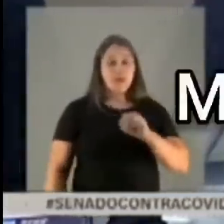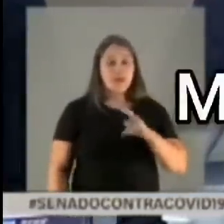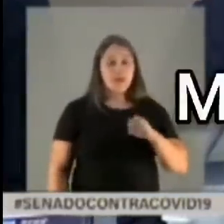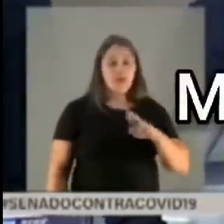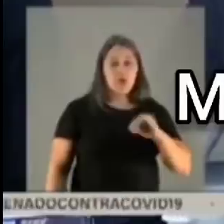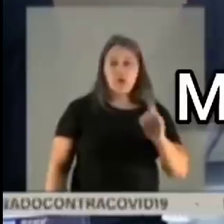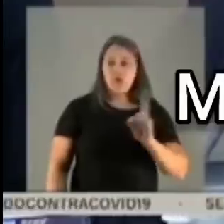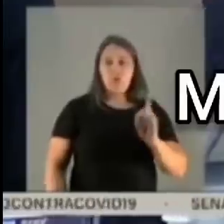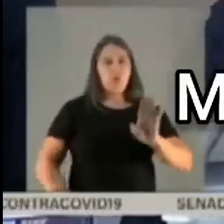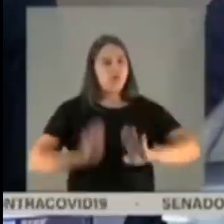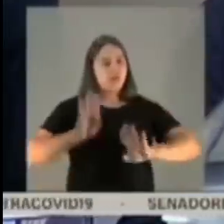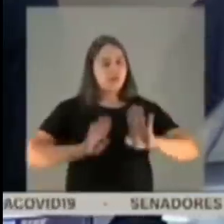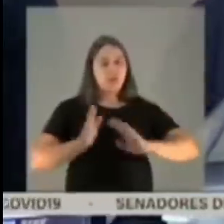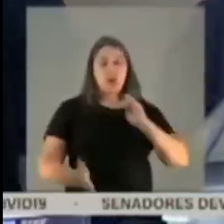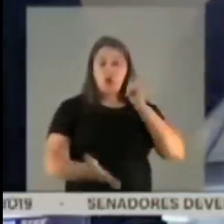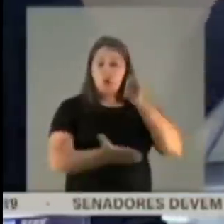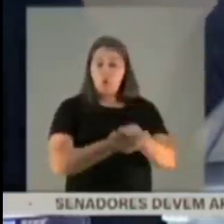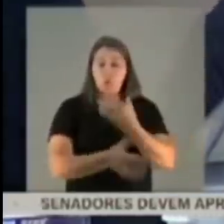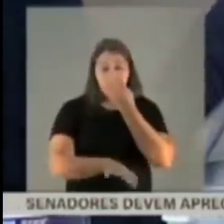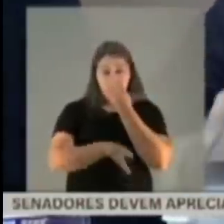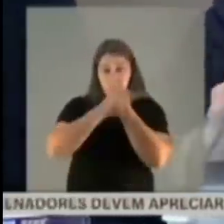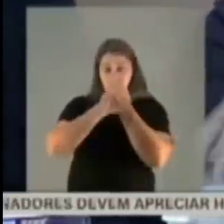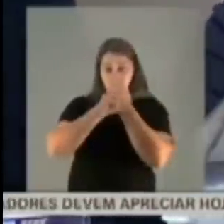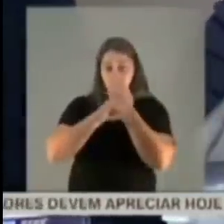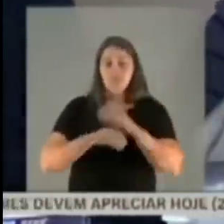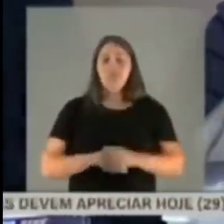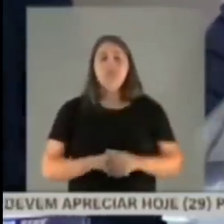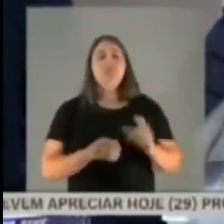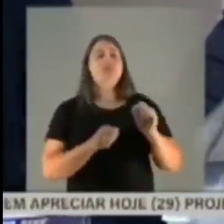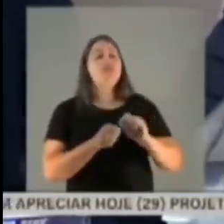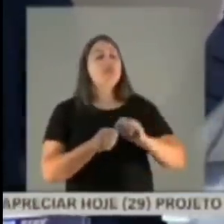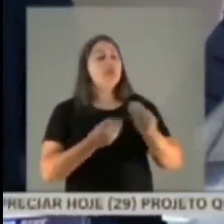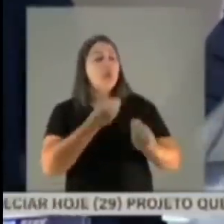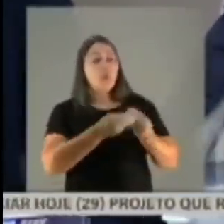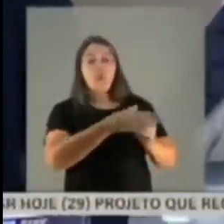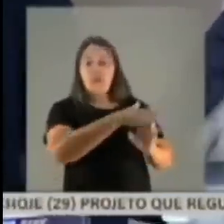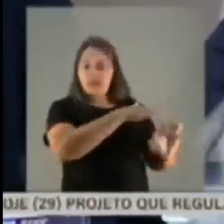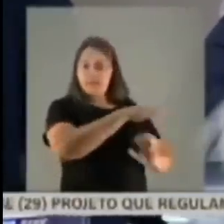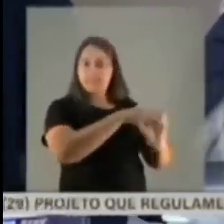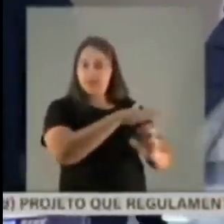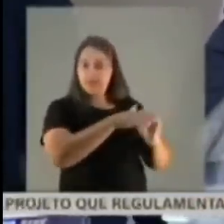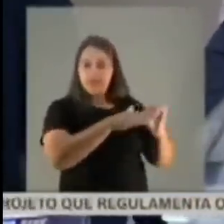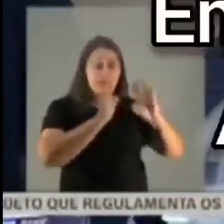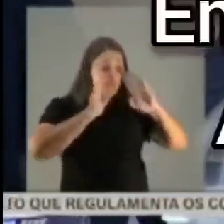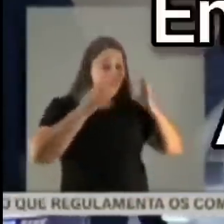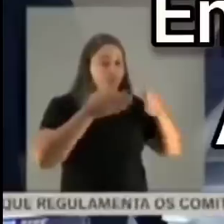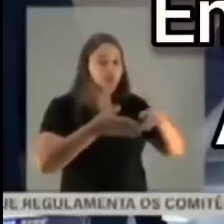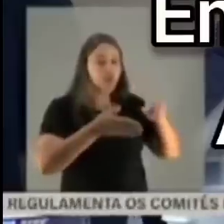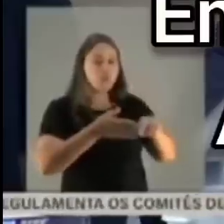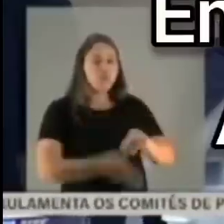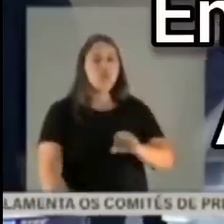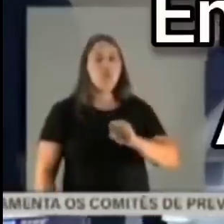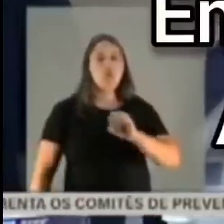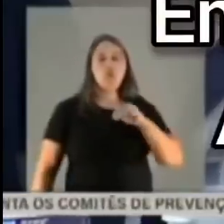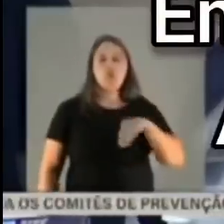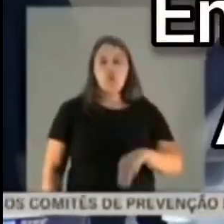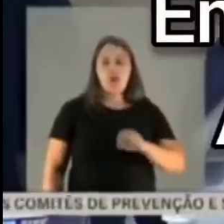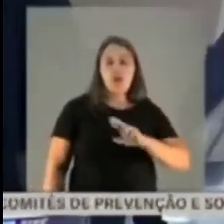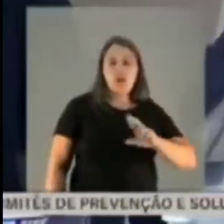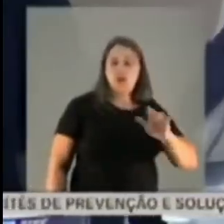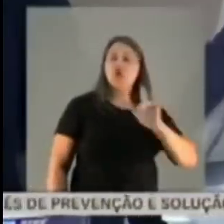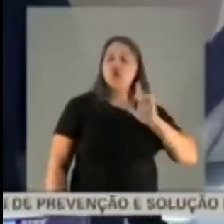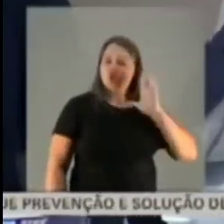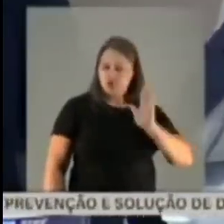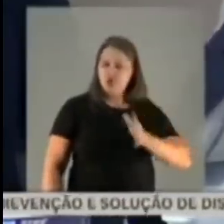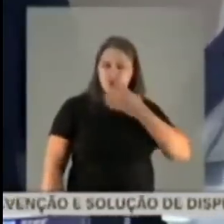céu. As compras dos respiradores foi feita através de uma empresa que foi totalmente direcionada, que foi a empresa Sonoar, que detinha